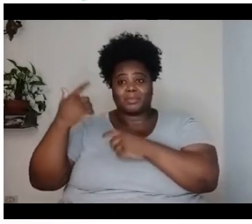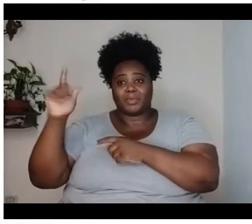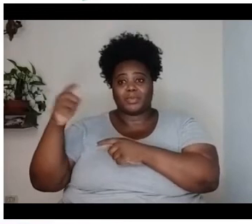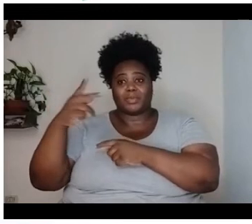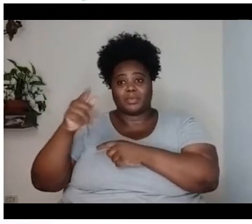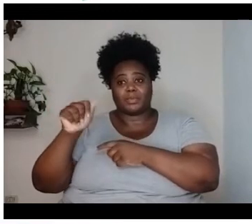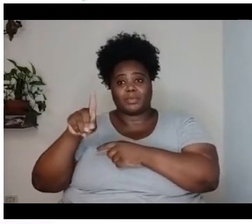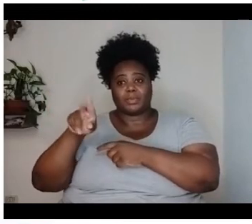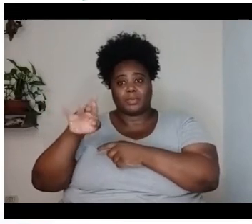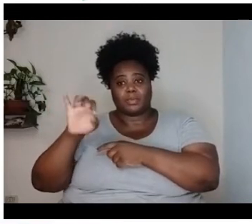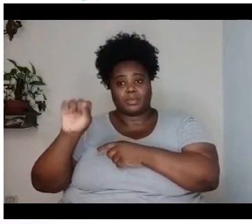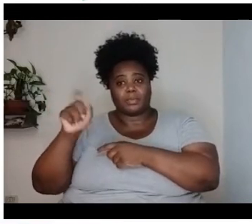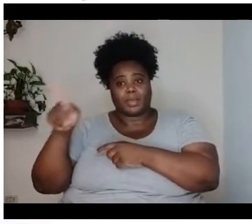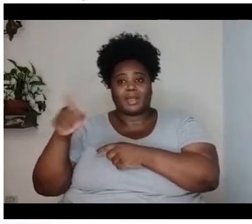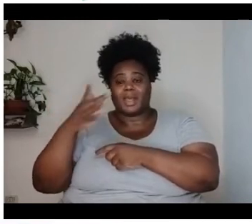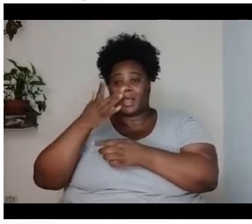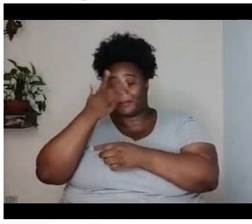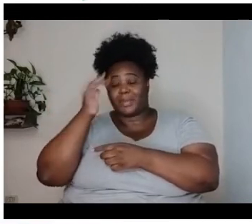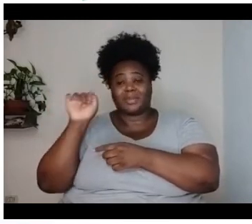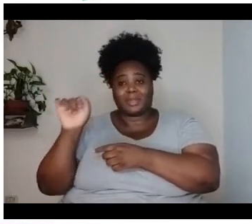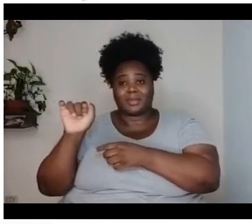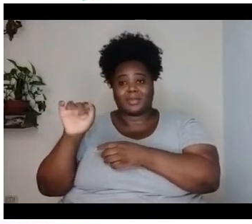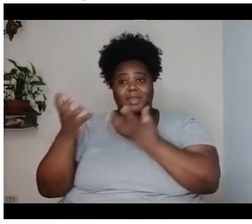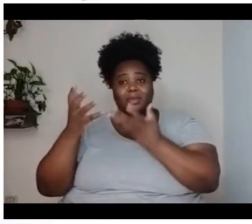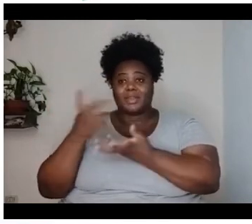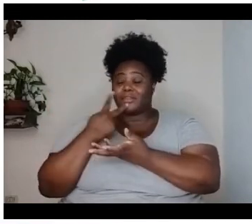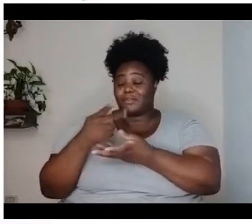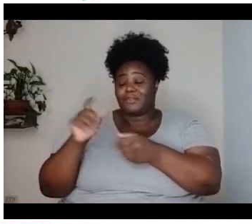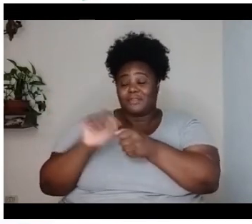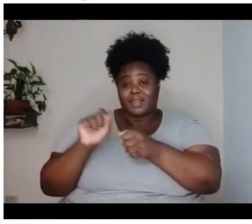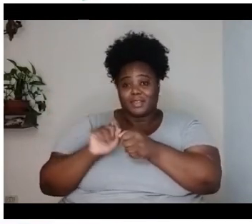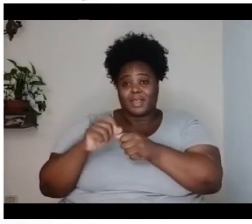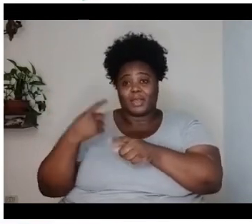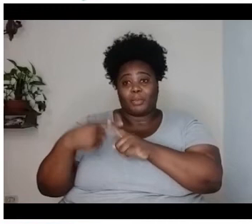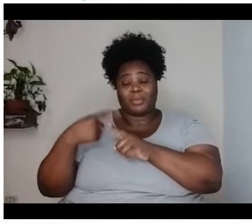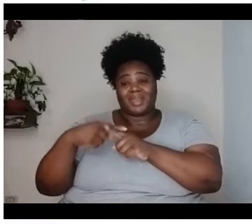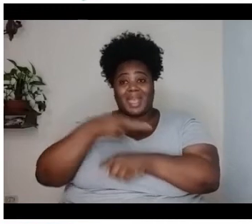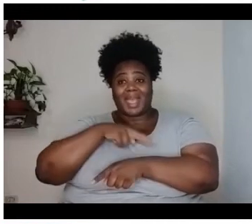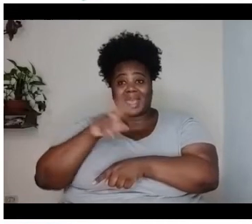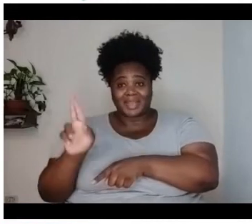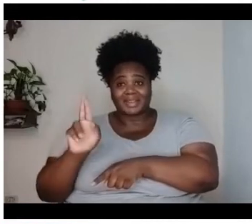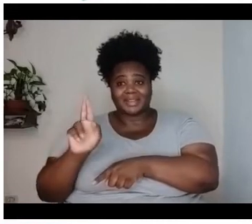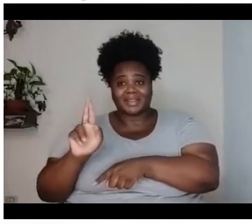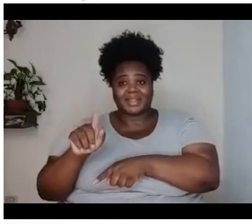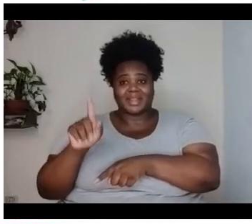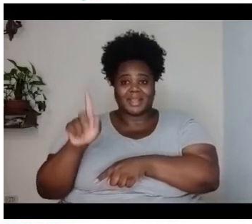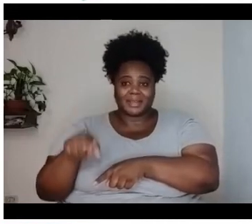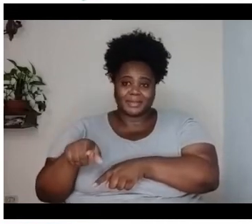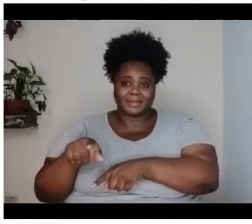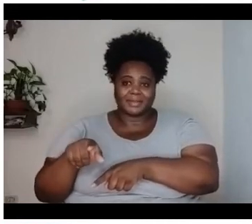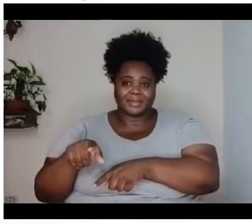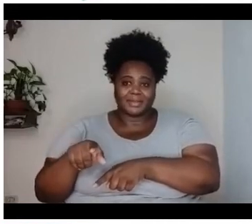alguns bispos, algumas... E eu queria muito fazer, porque a religião é muito